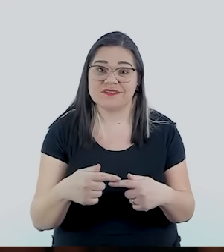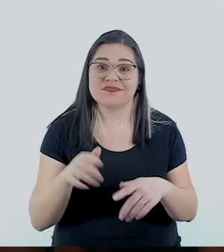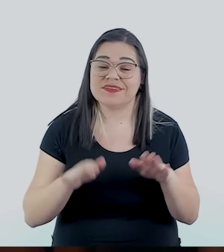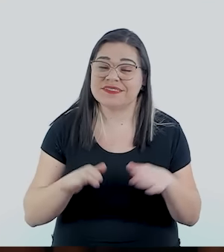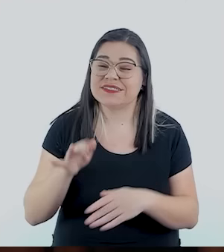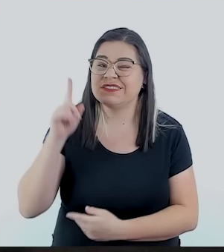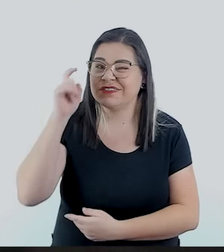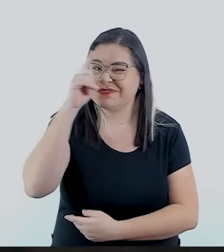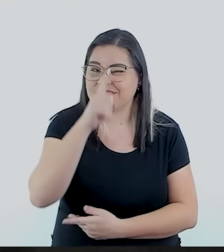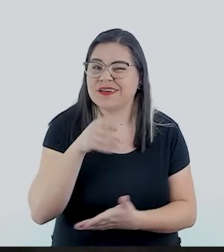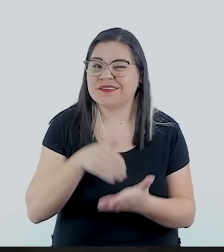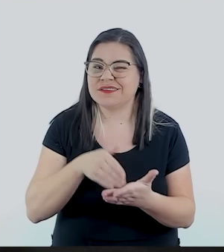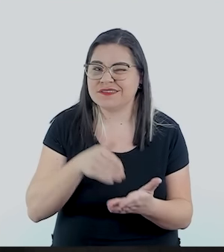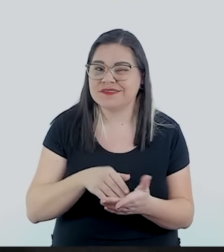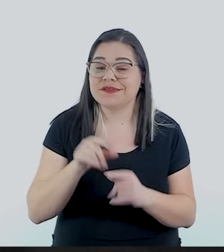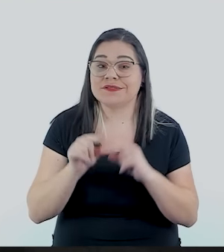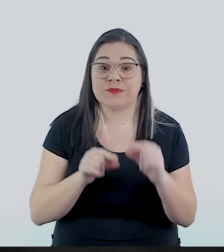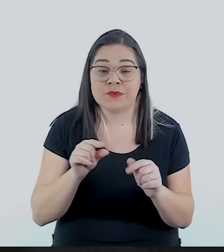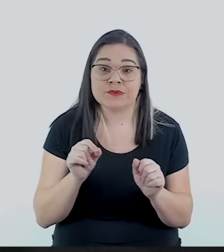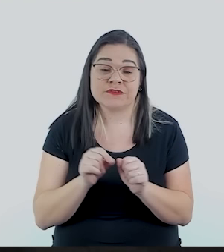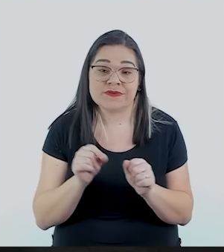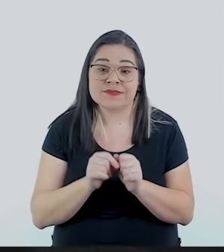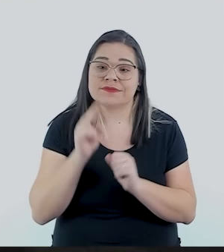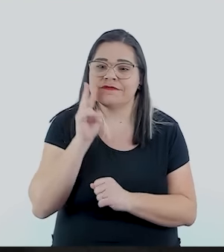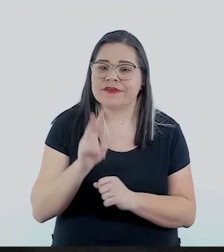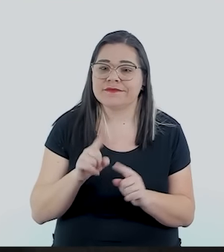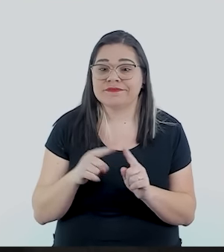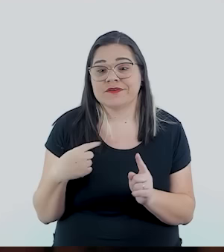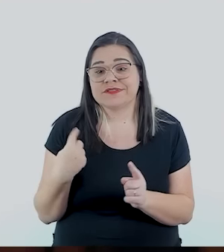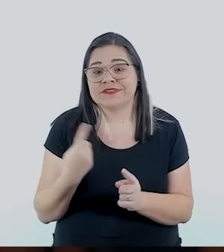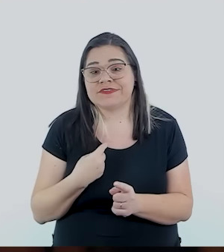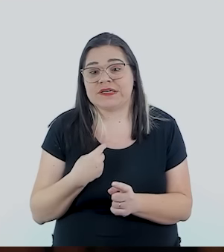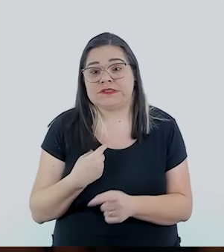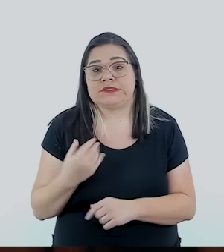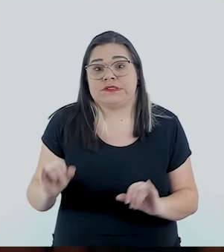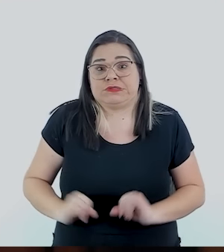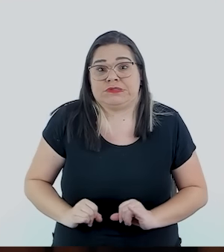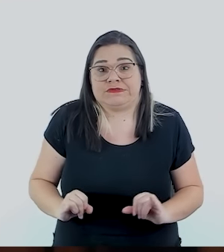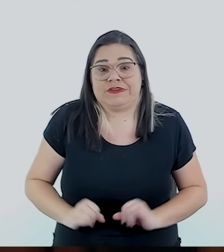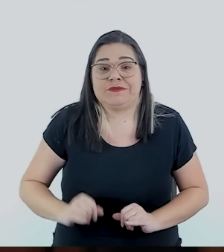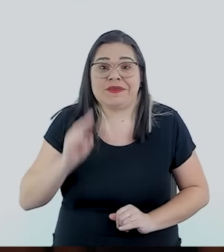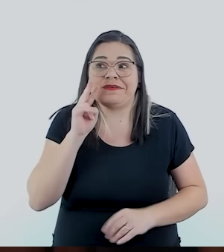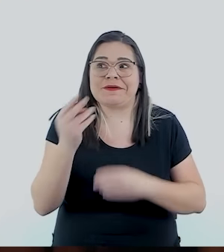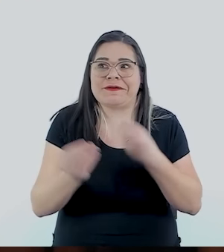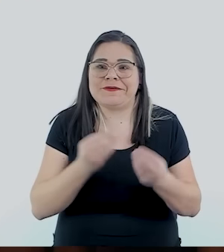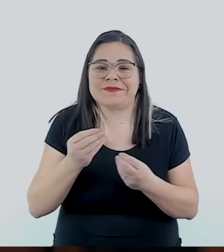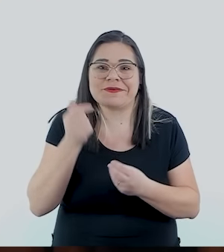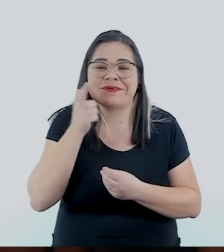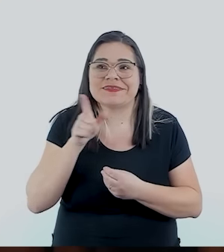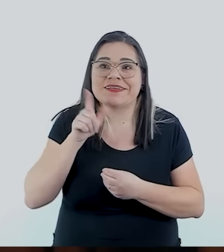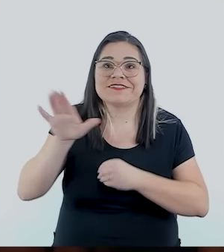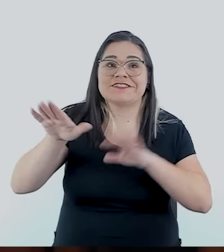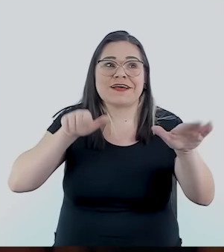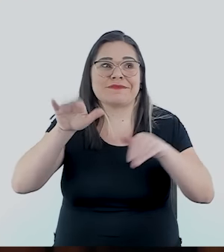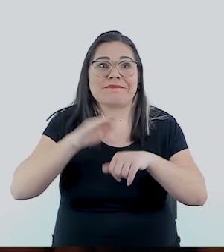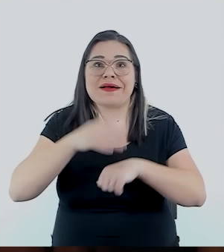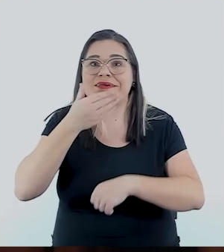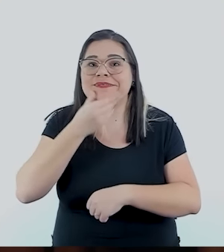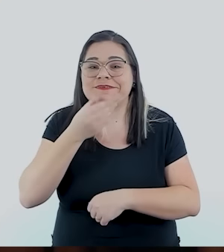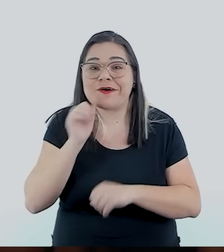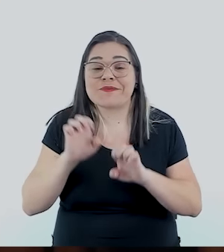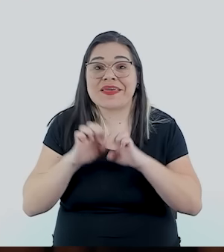mais um pouco mais de resistência né bastante a gente fica aqui penando para ver como que a gente consegue trazer mais homens nos eventos da matura e